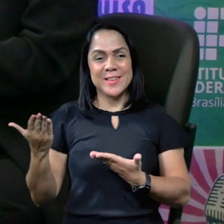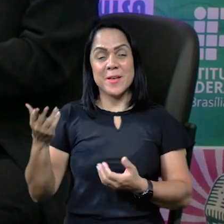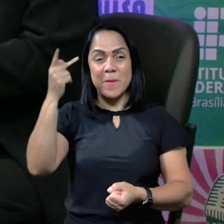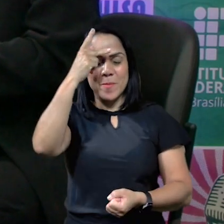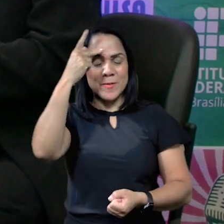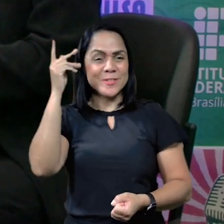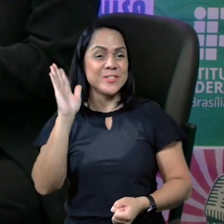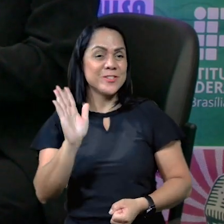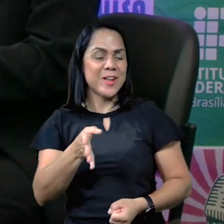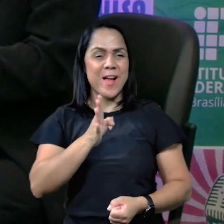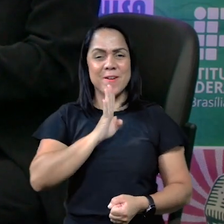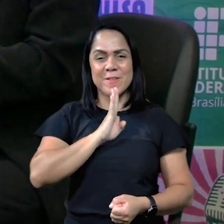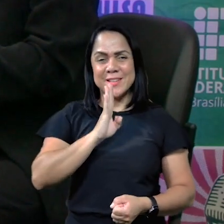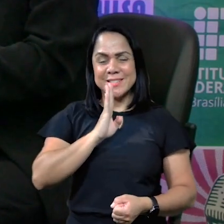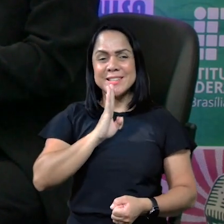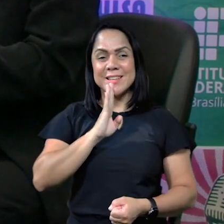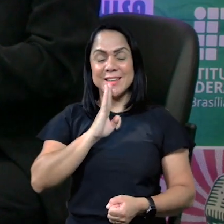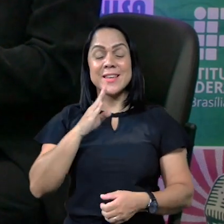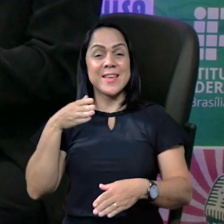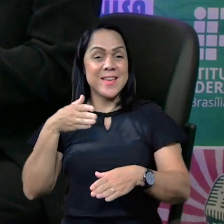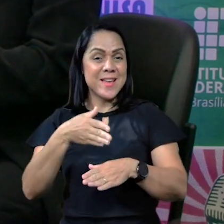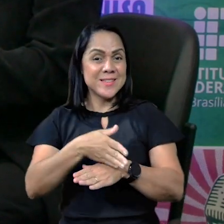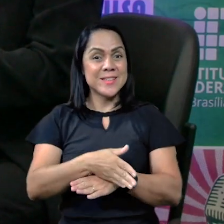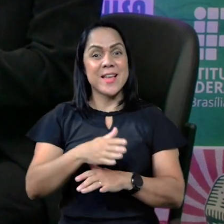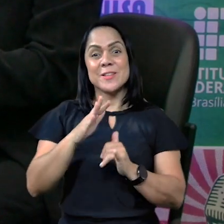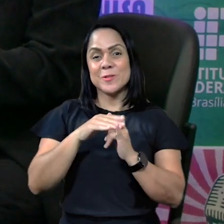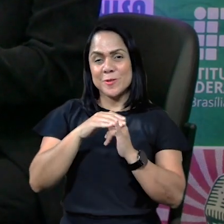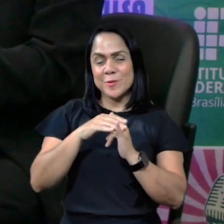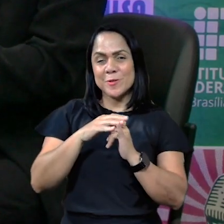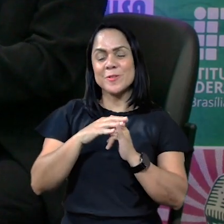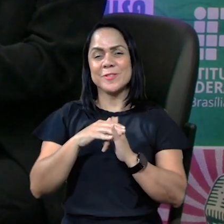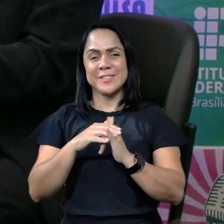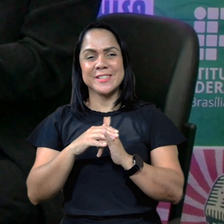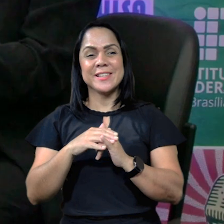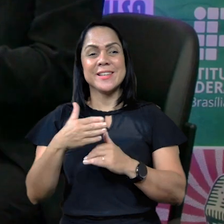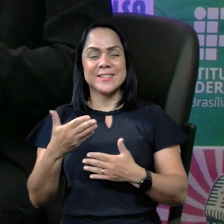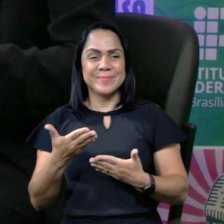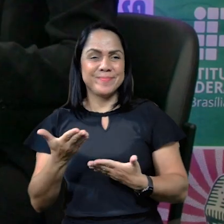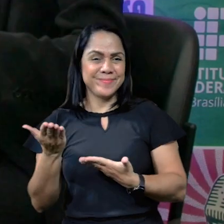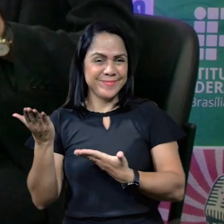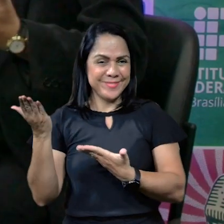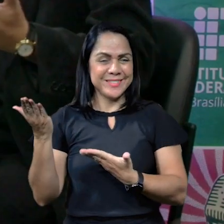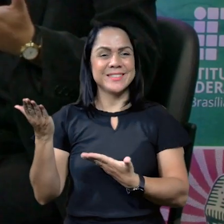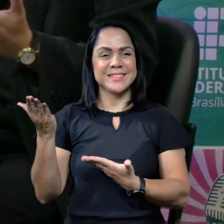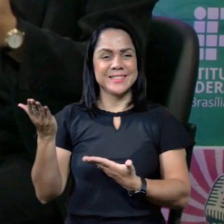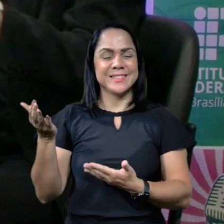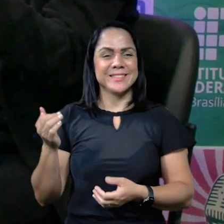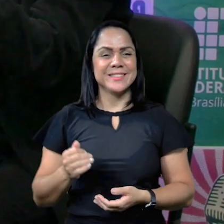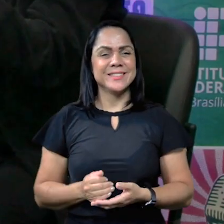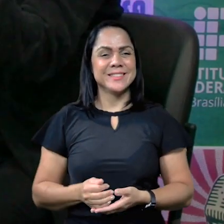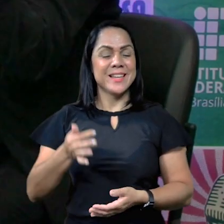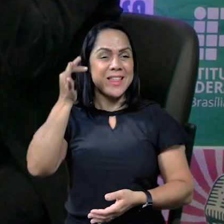devem conhecer, quem acessa o nosso podcast via YouTube, lá no TV IFB, que é a Thael Pires.